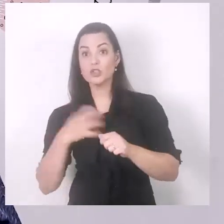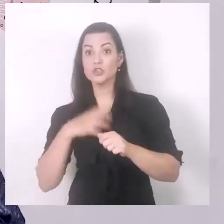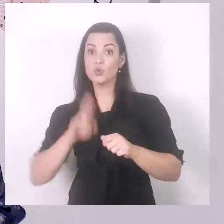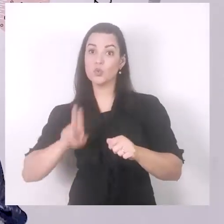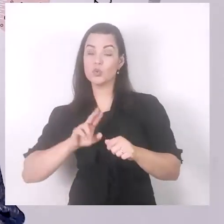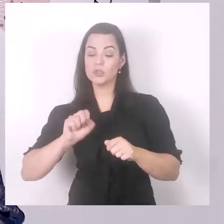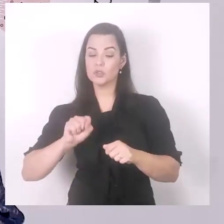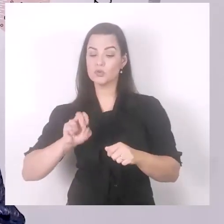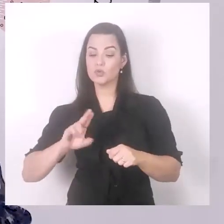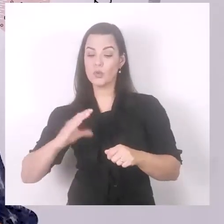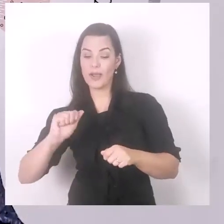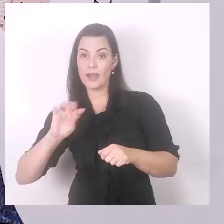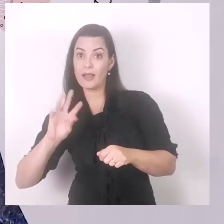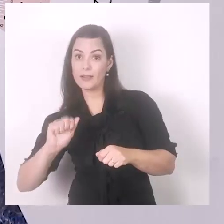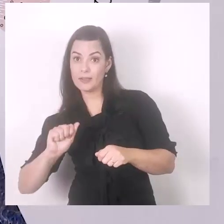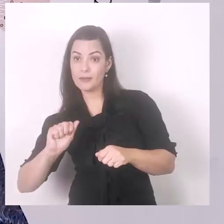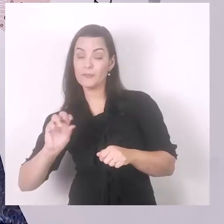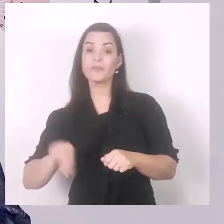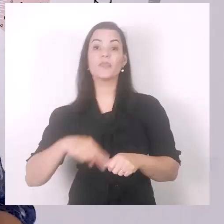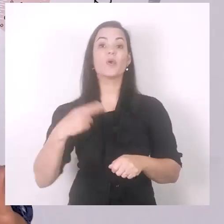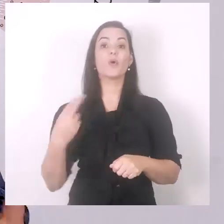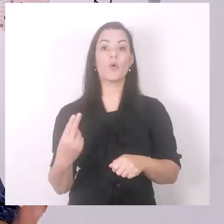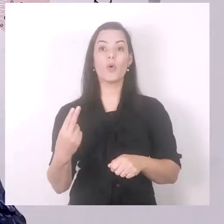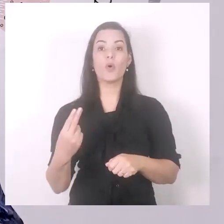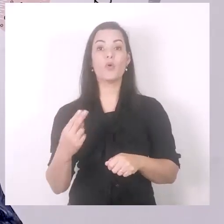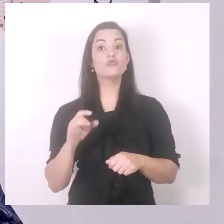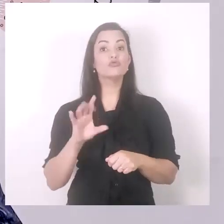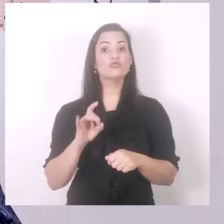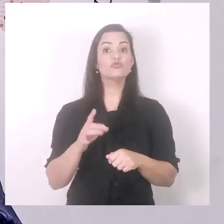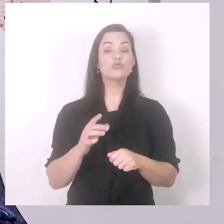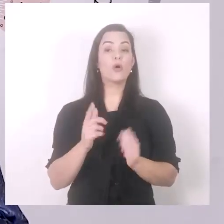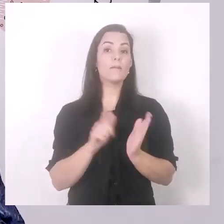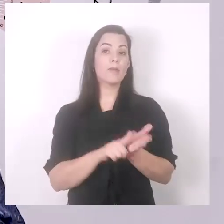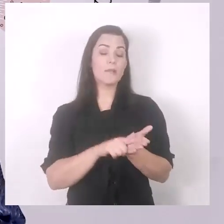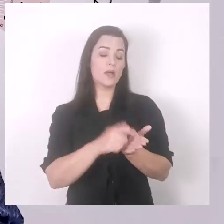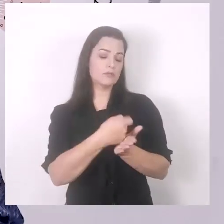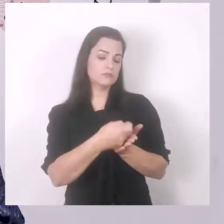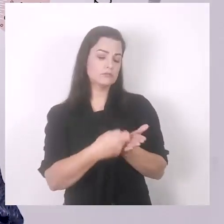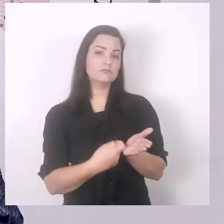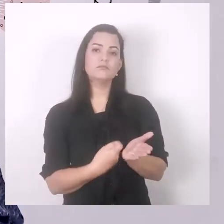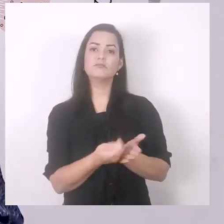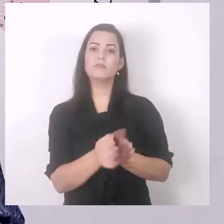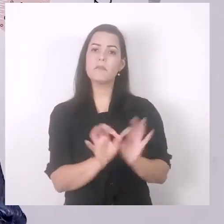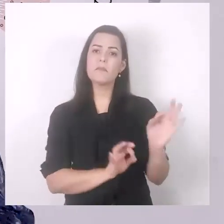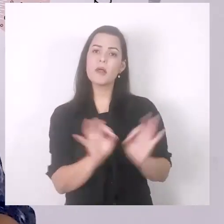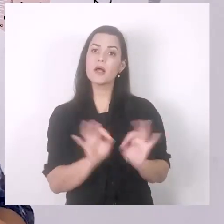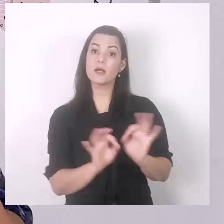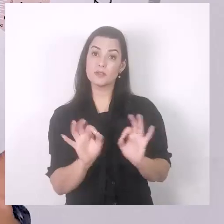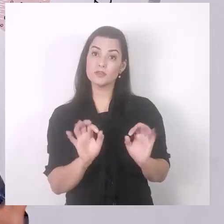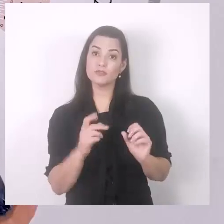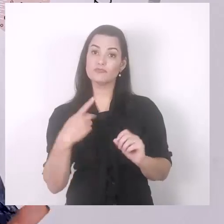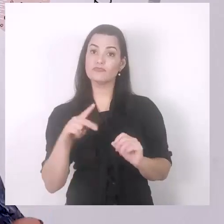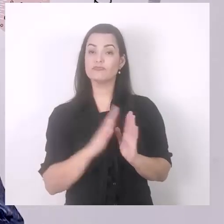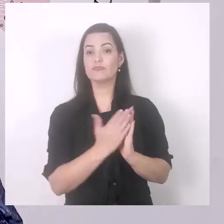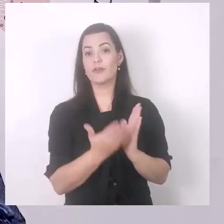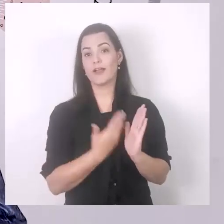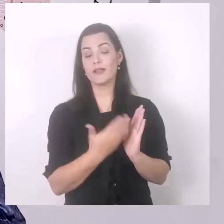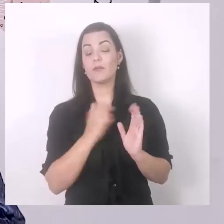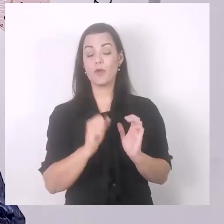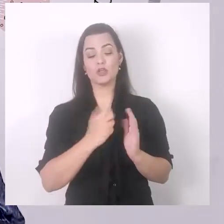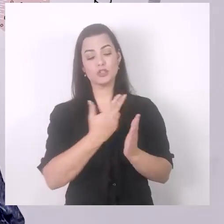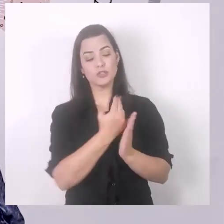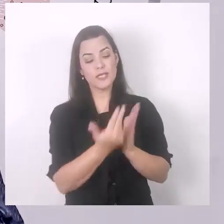sucatas, ou você pode apenas fazer o planejamento disso no seu caderno. Então, você faça o